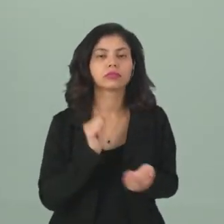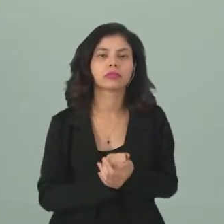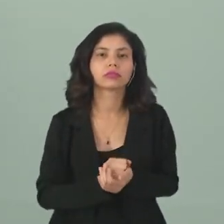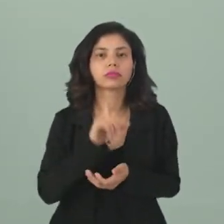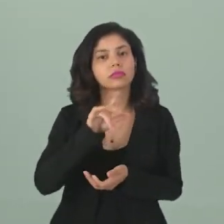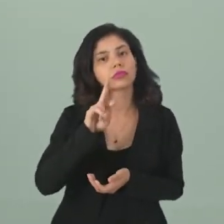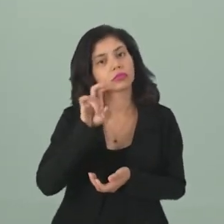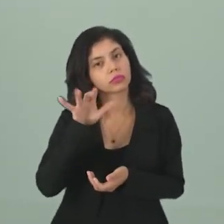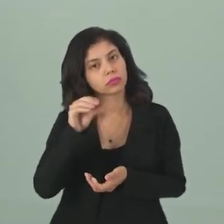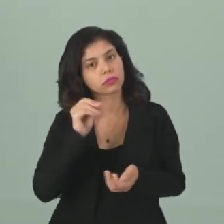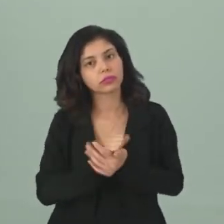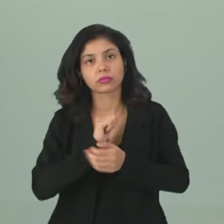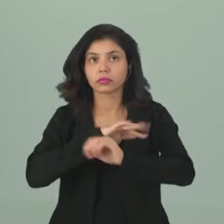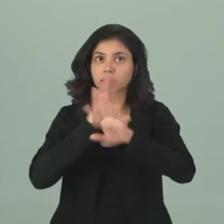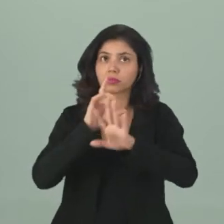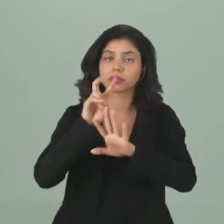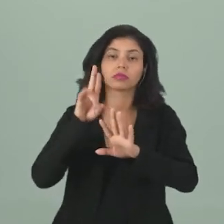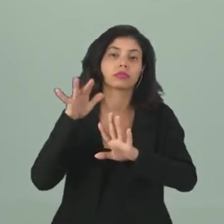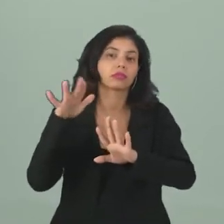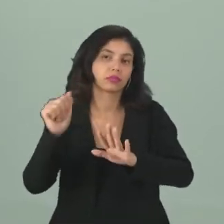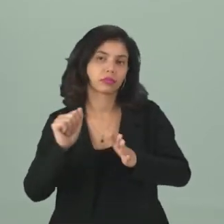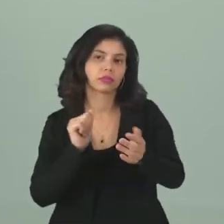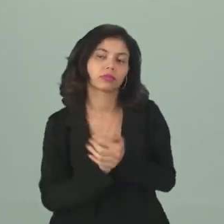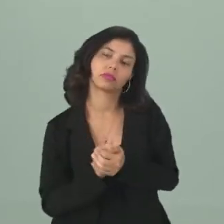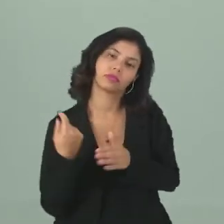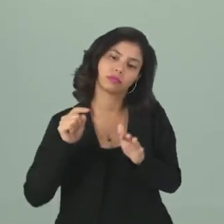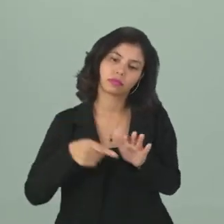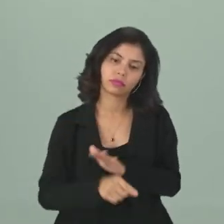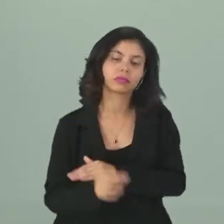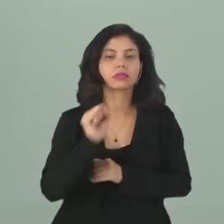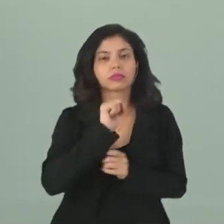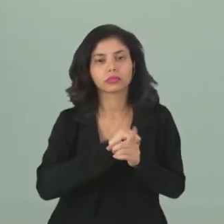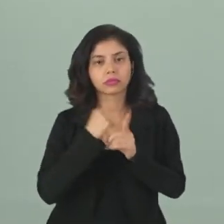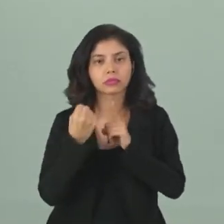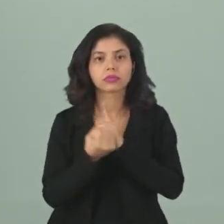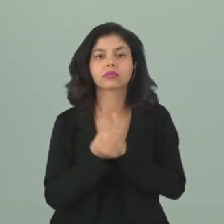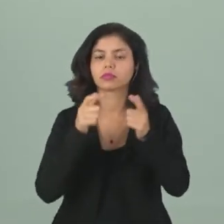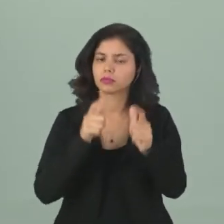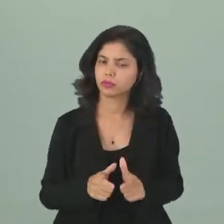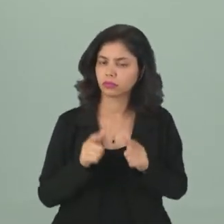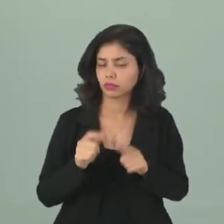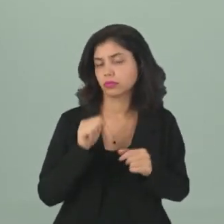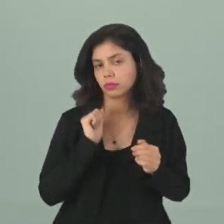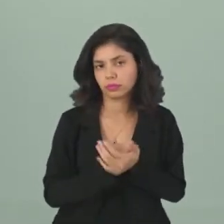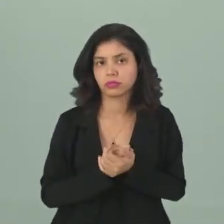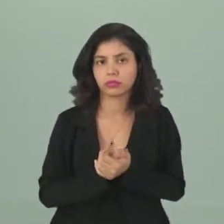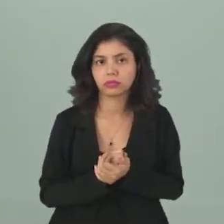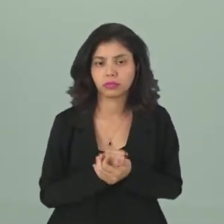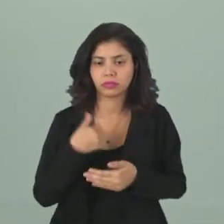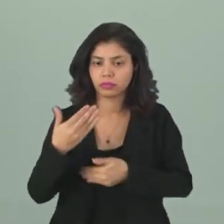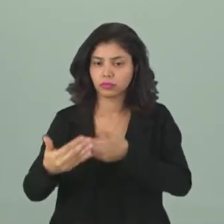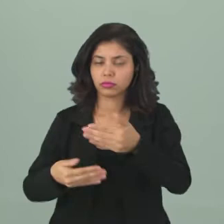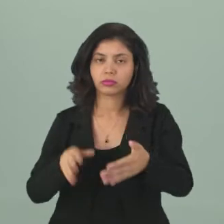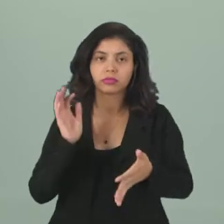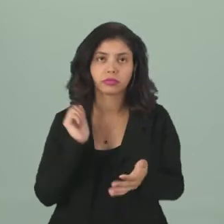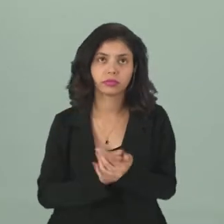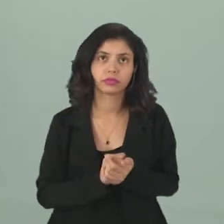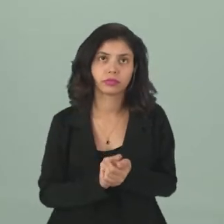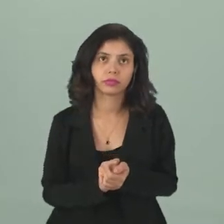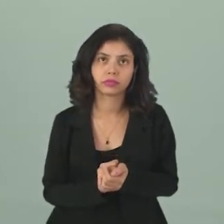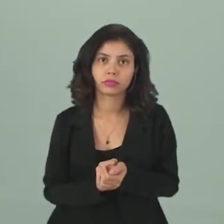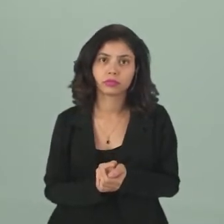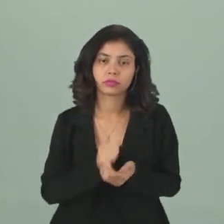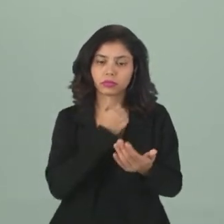clero, que era a classe dentro da sociedade onde era desenvolvida as ações da